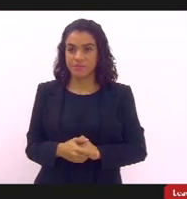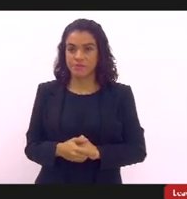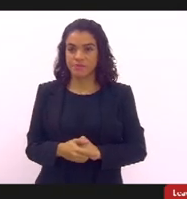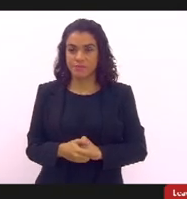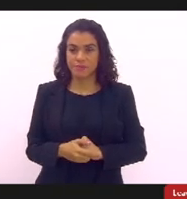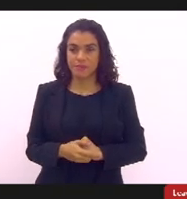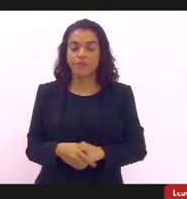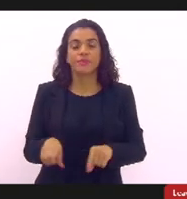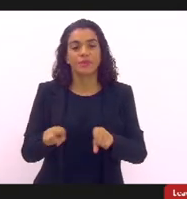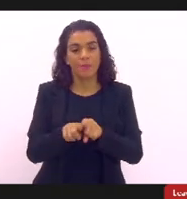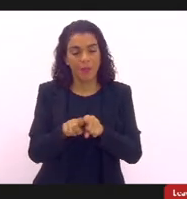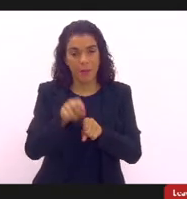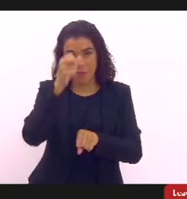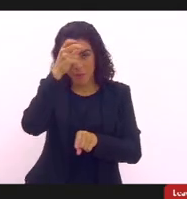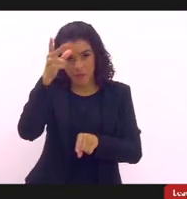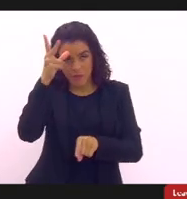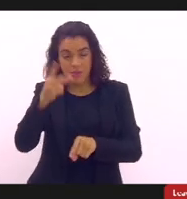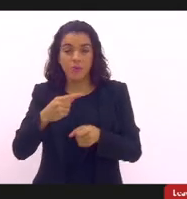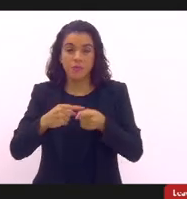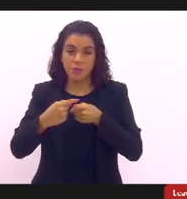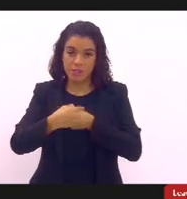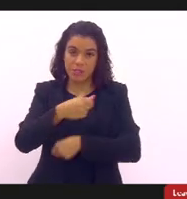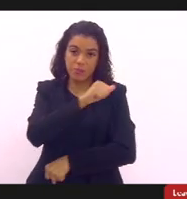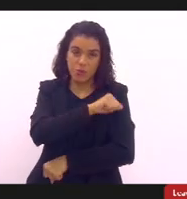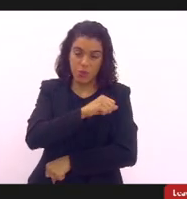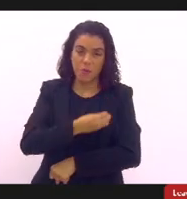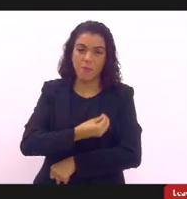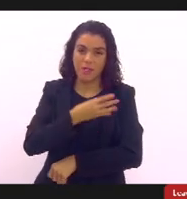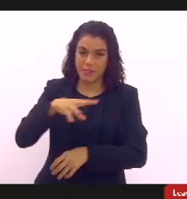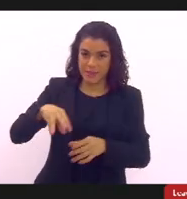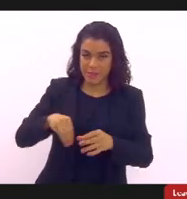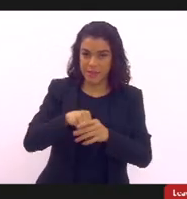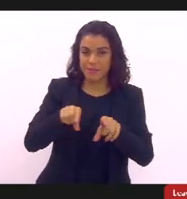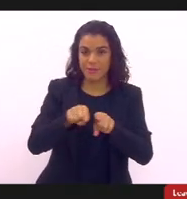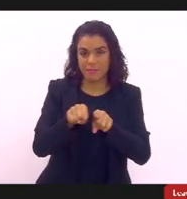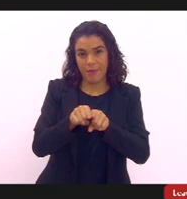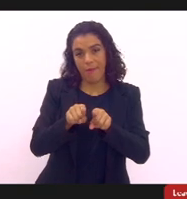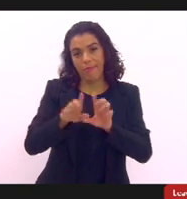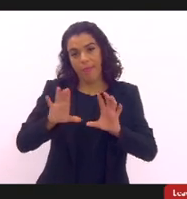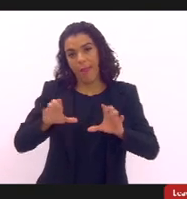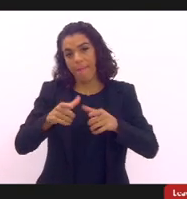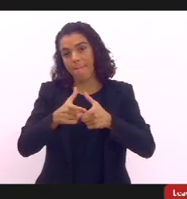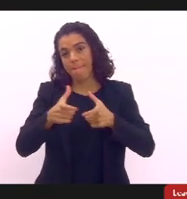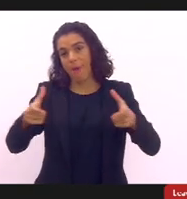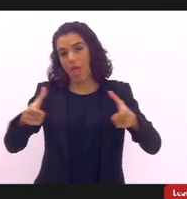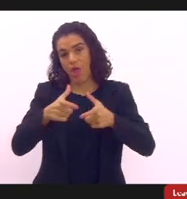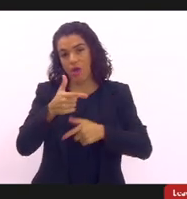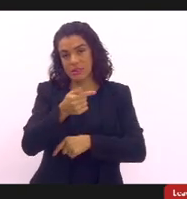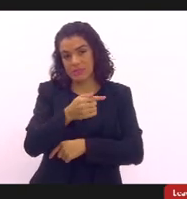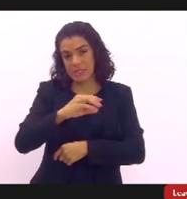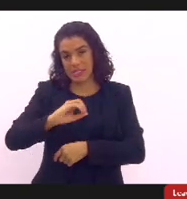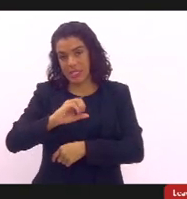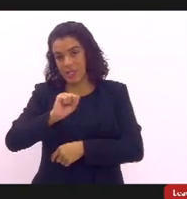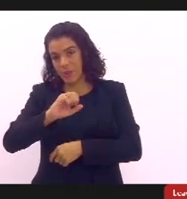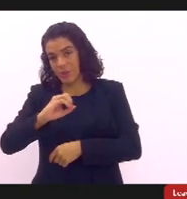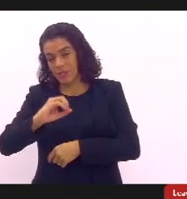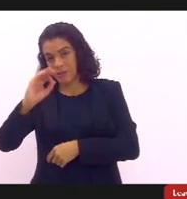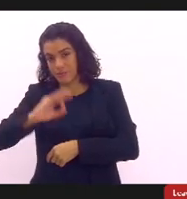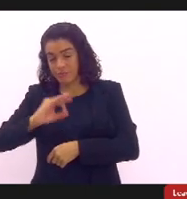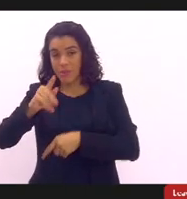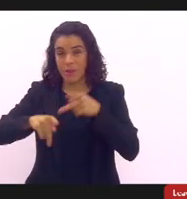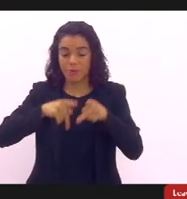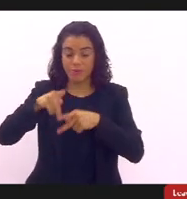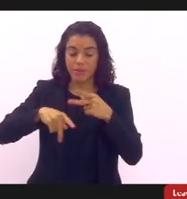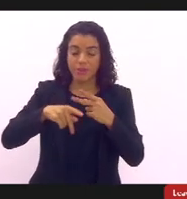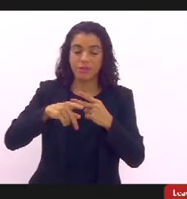O município também participa, bem lembrado, o município do Rio, que é onde concentra aí, acho que 70% ou 80% da população